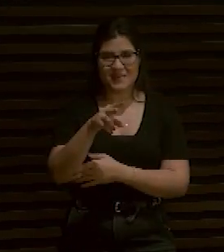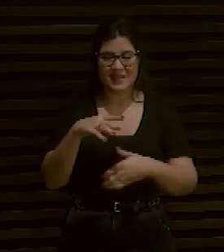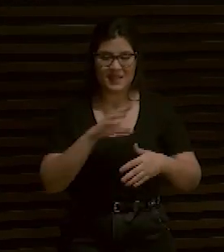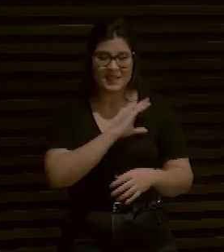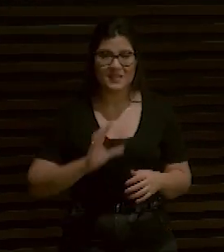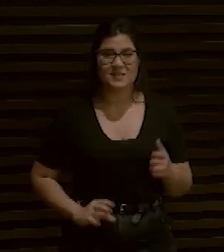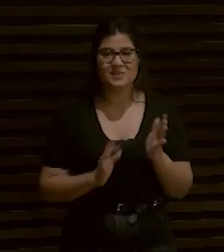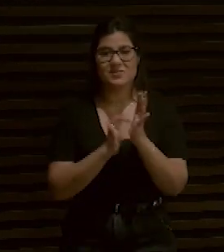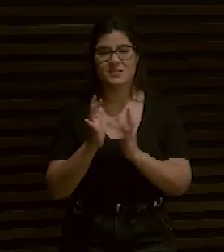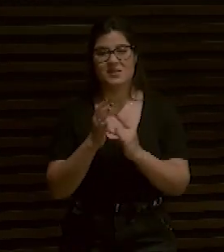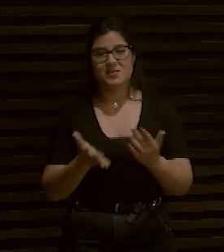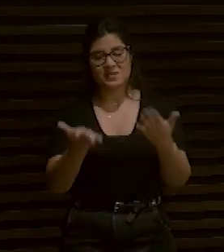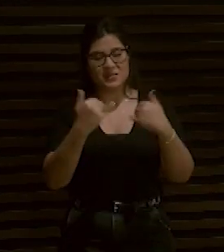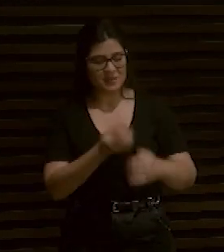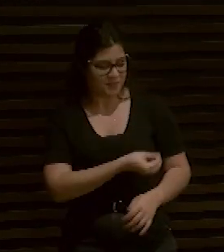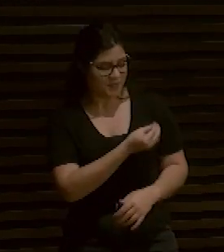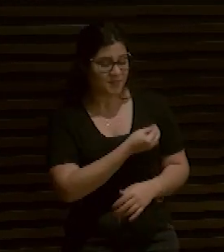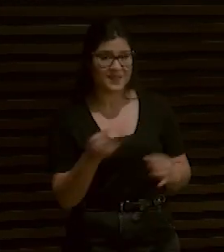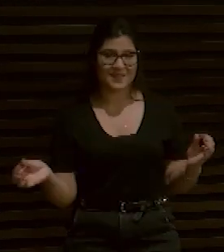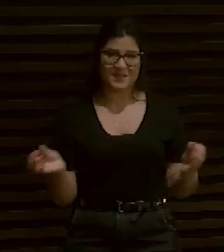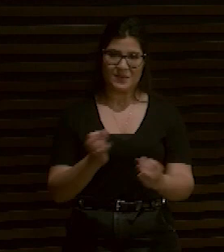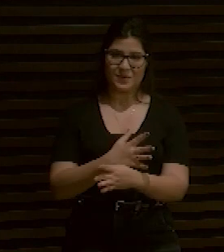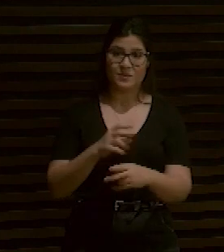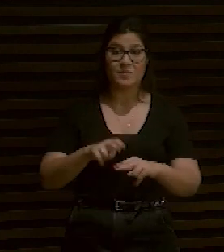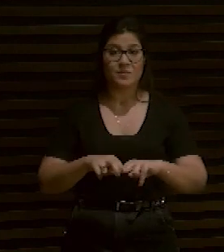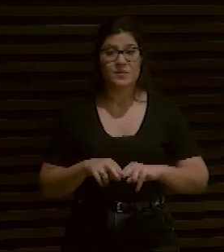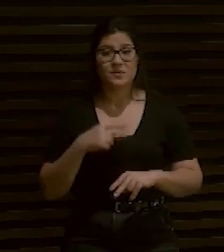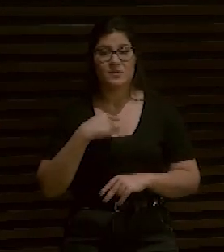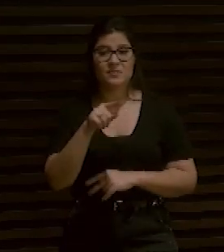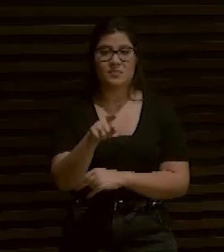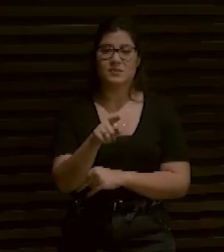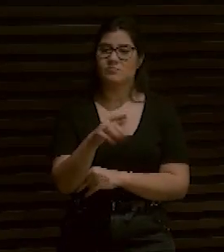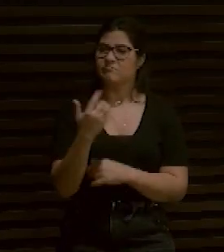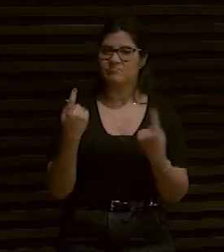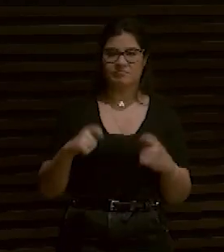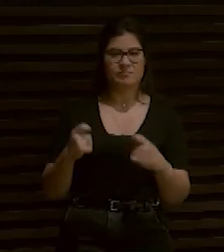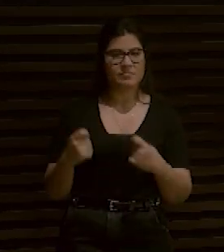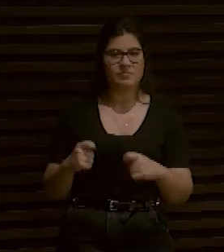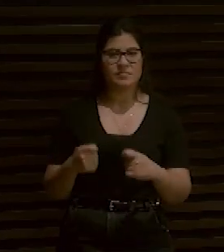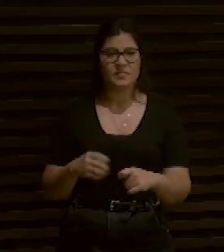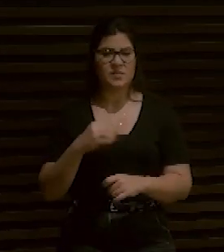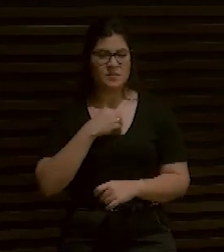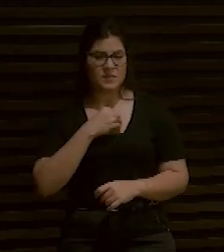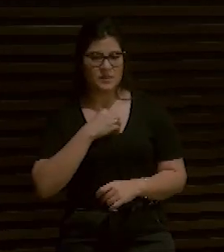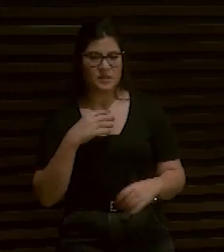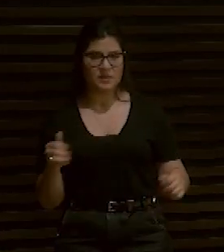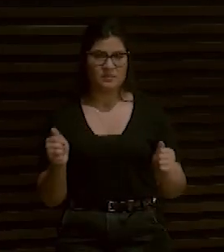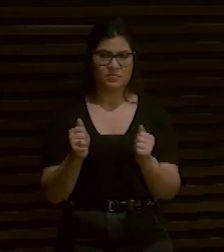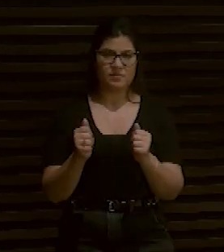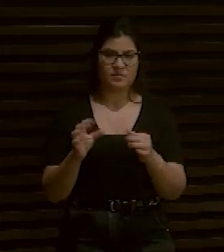nova. É por isso que eu e você não devemos ficar amarrados no pecado. Nós